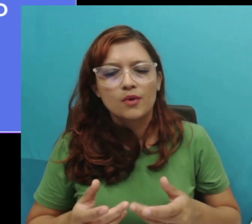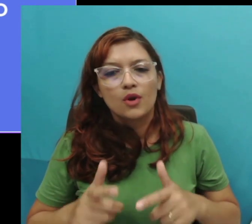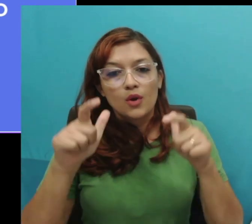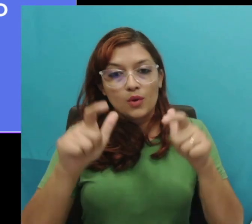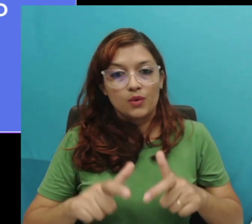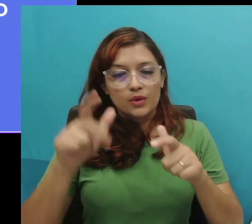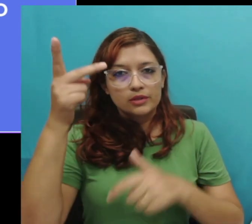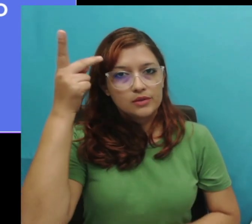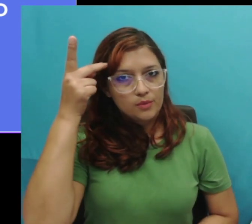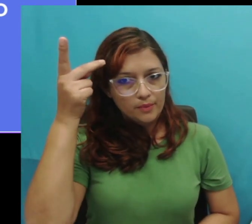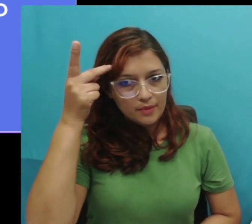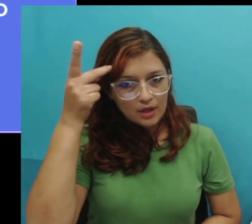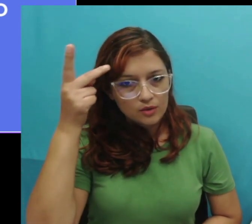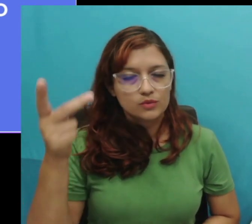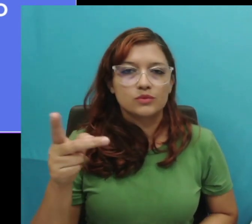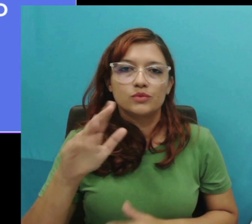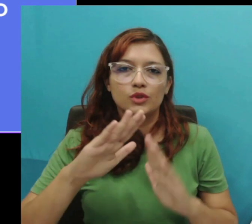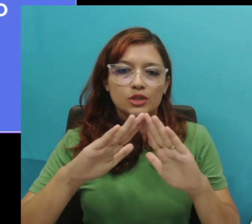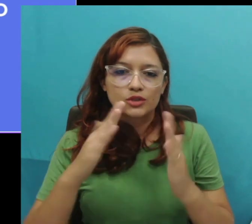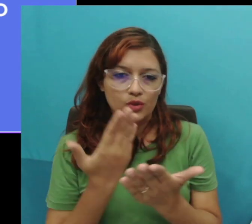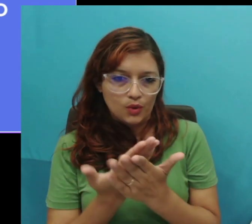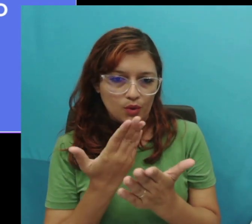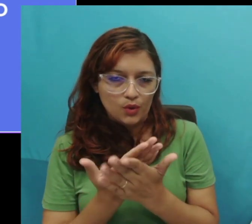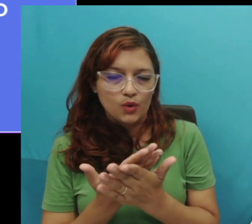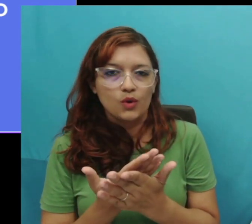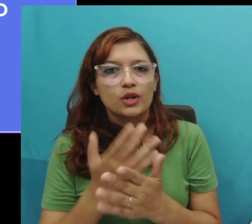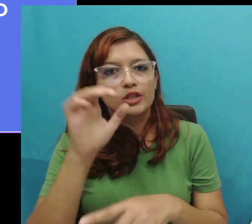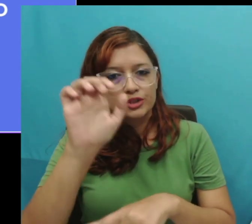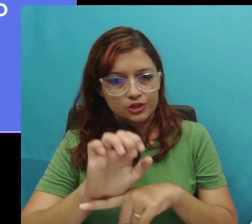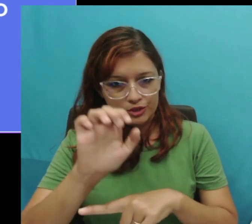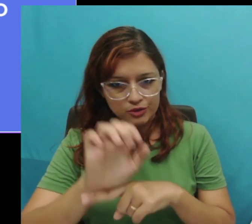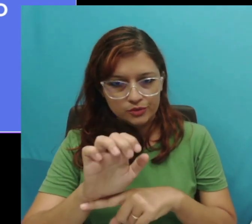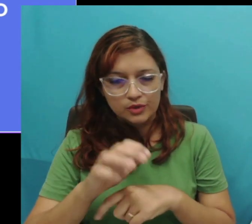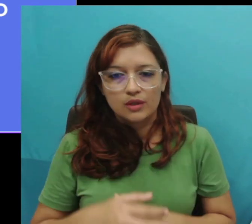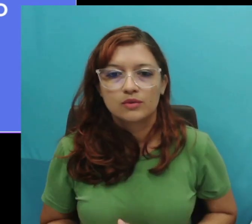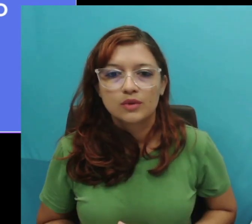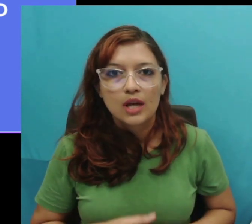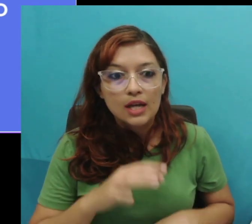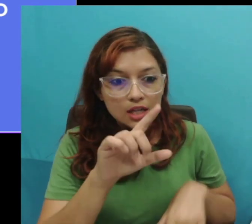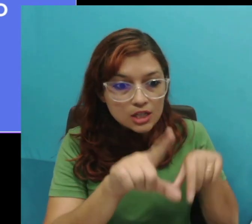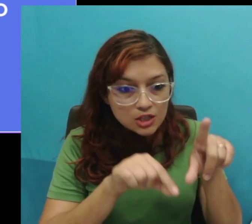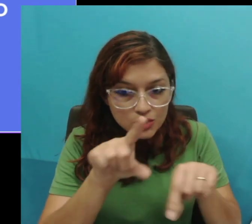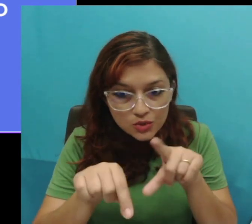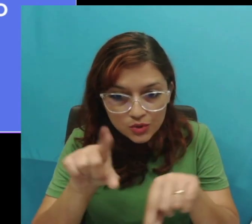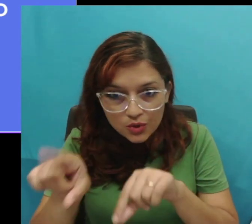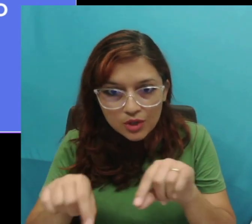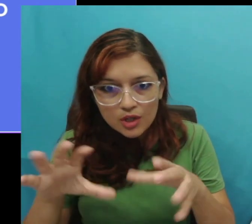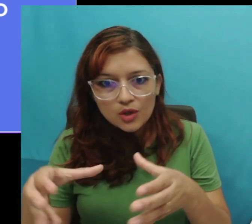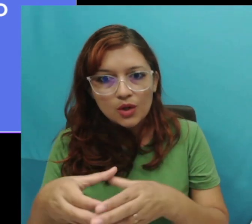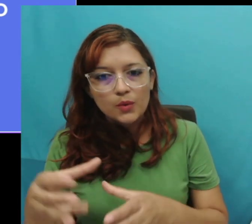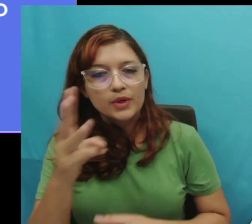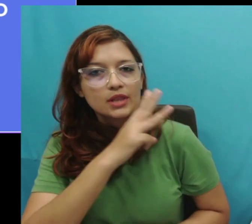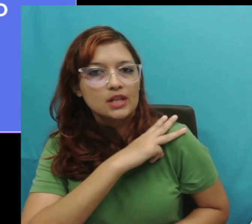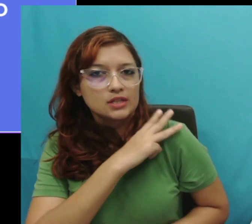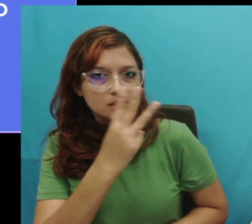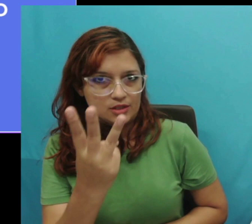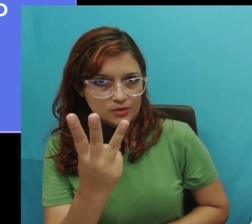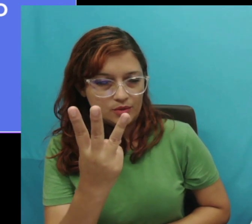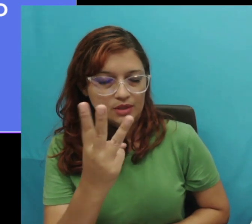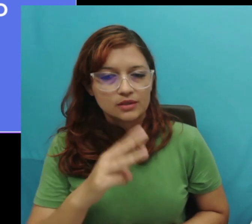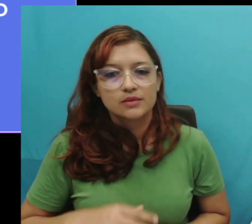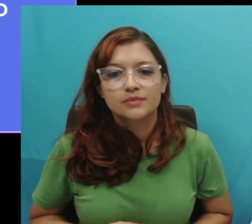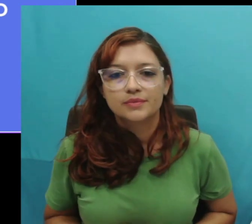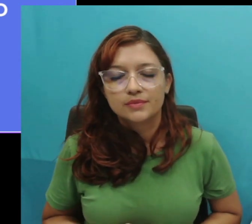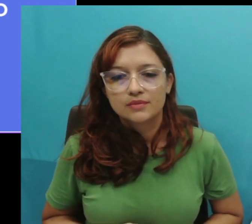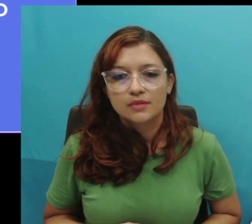melhor a parte teórica. A pesquisa foi feita numa escola estadual de São Paulo, usando quatro turmas do